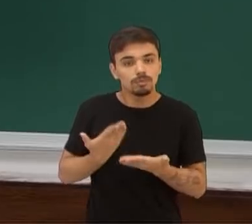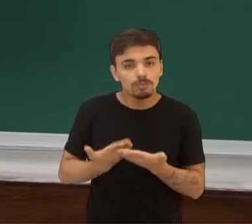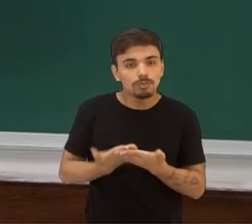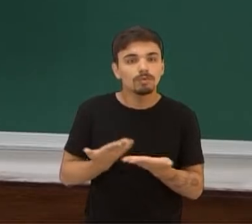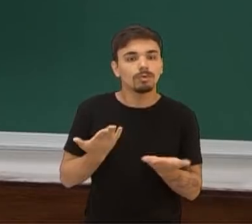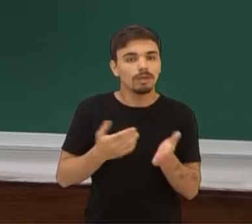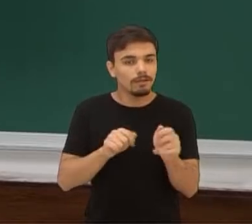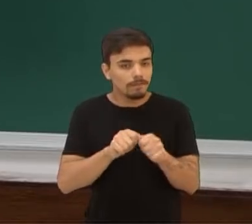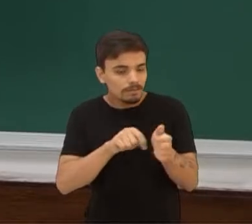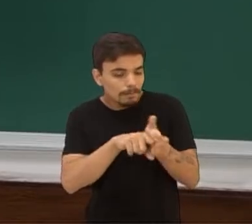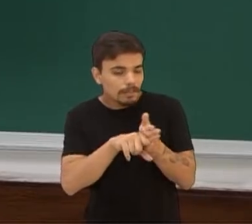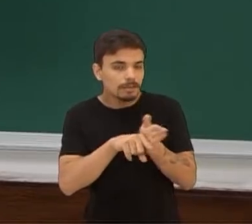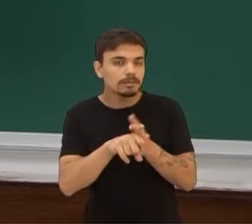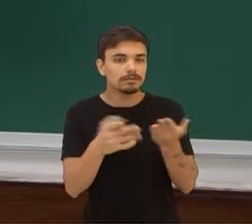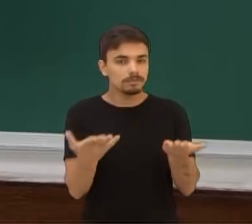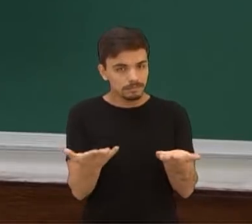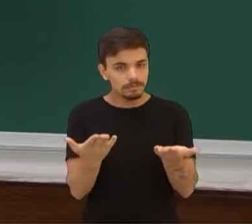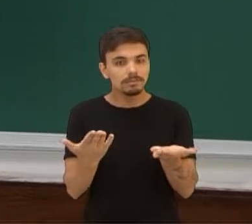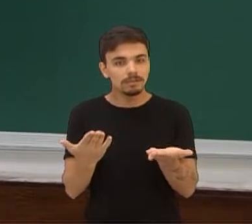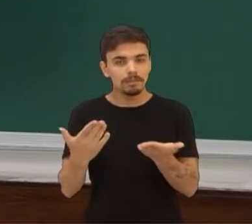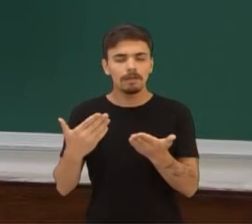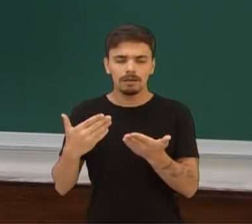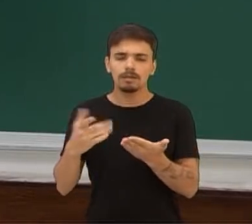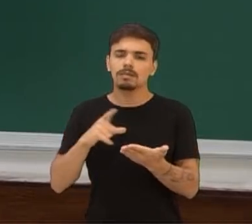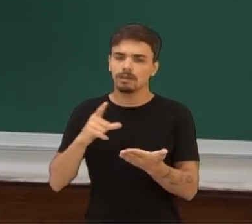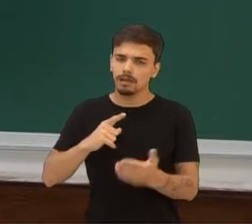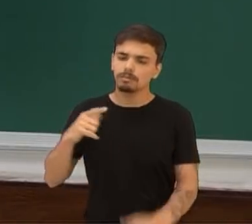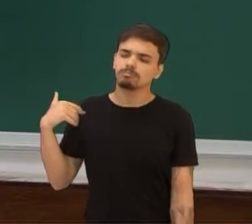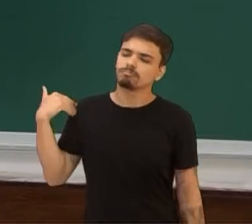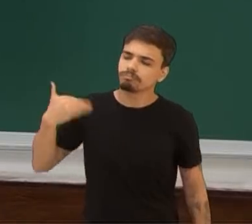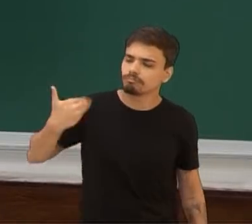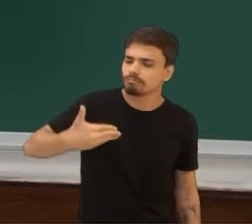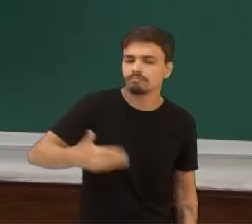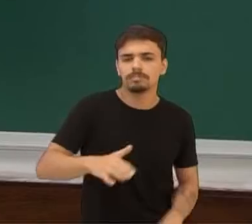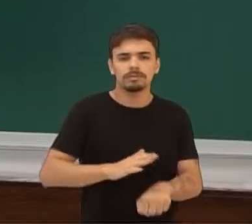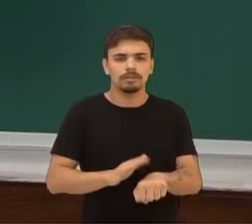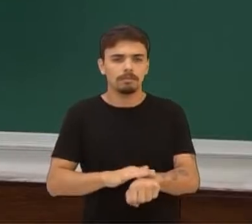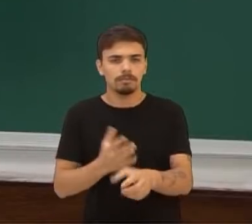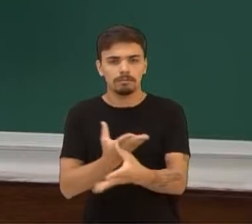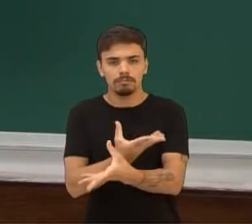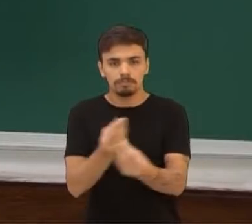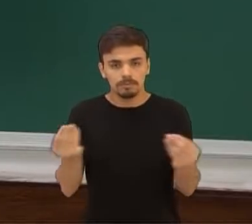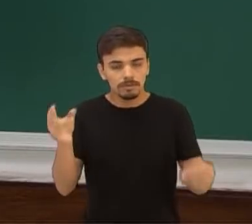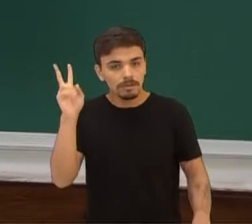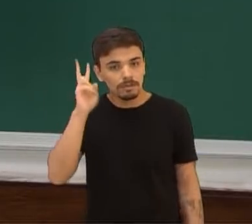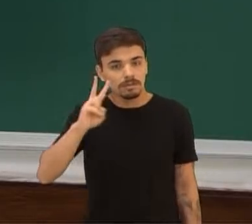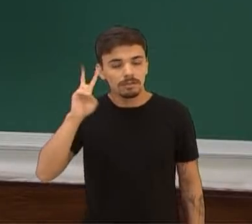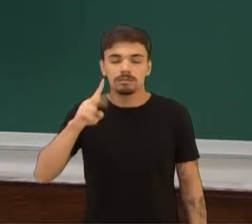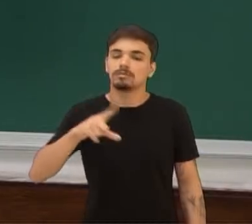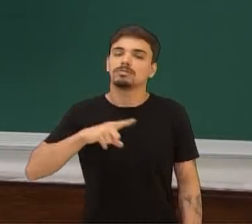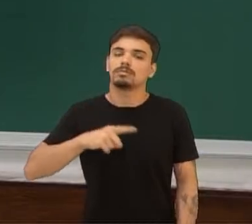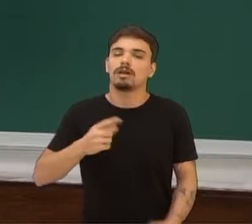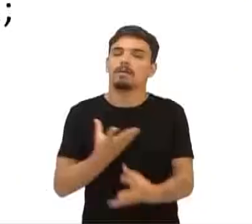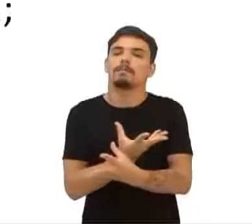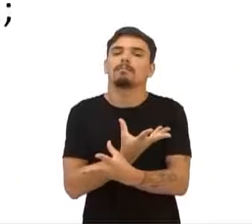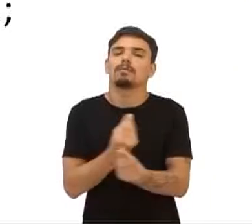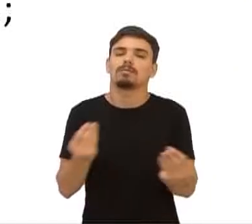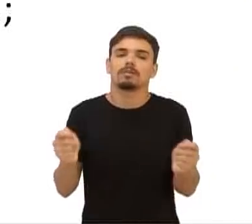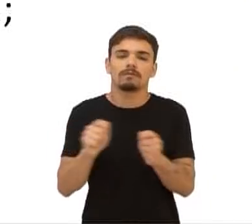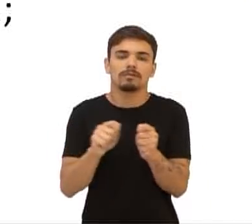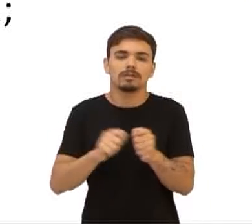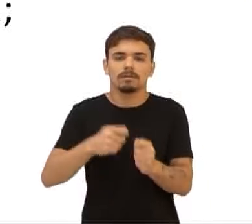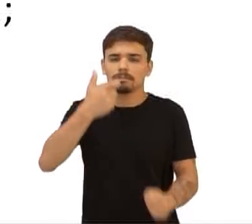quem a pesquisa. Durante, gente, muito tempo, a história ela era repleta de grandes feitos